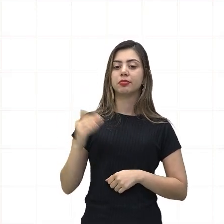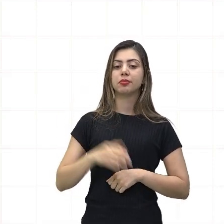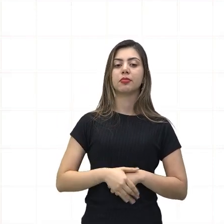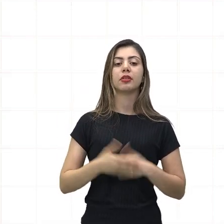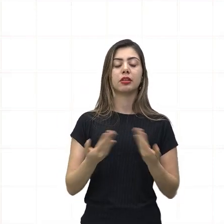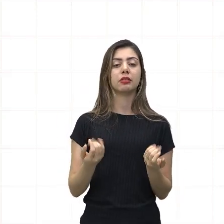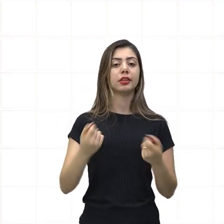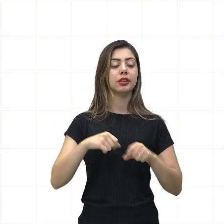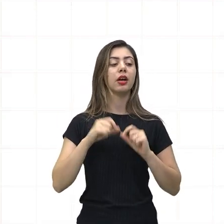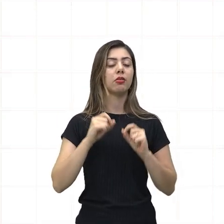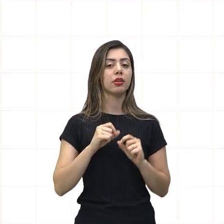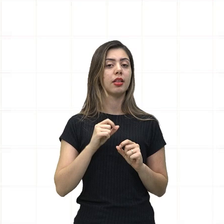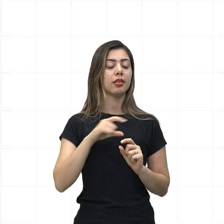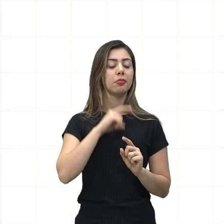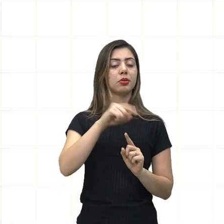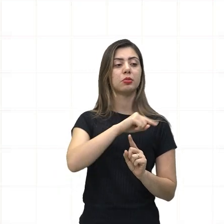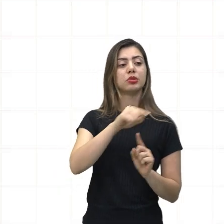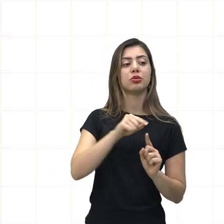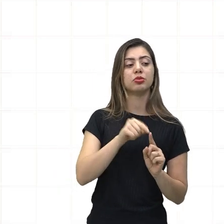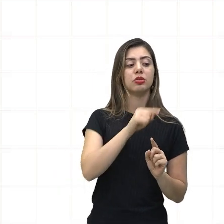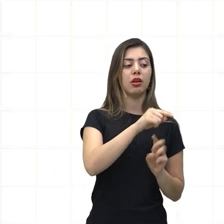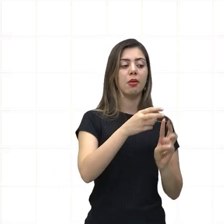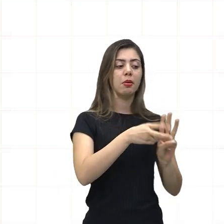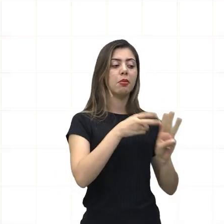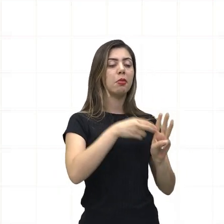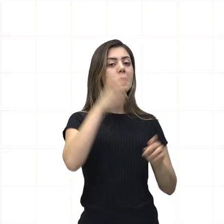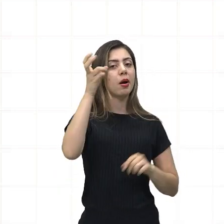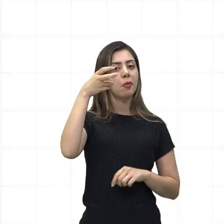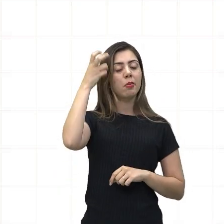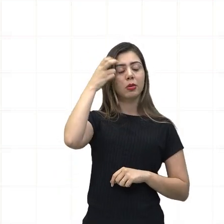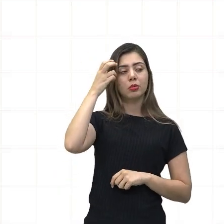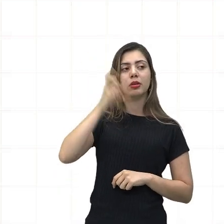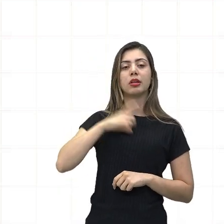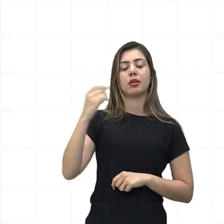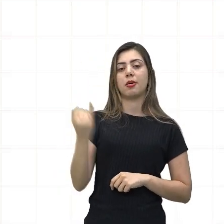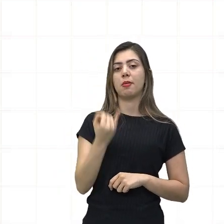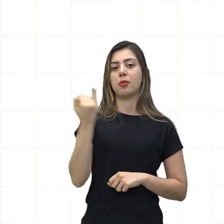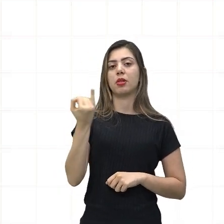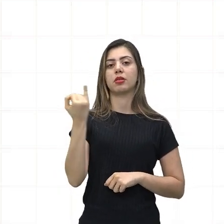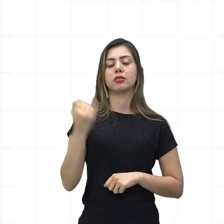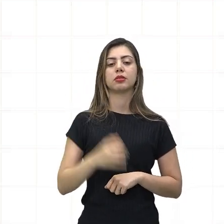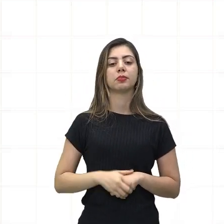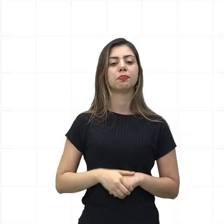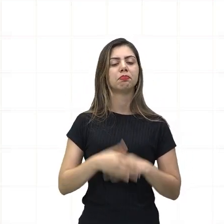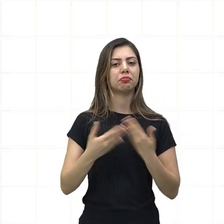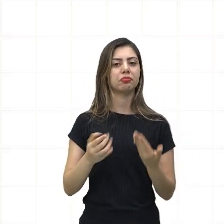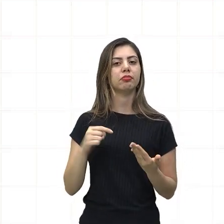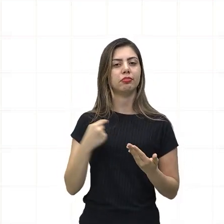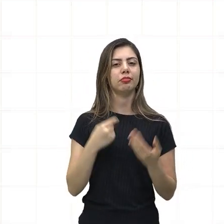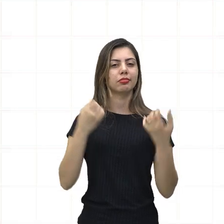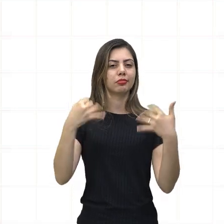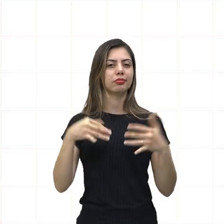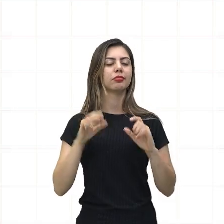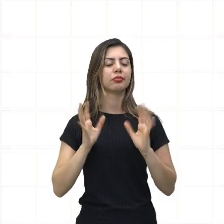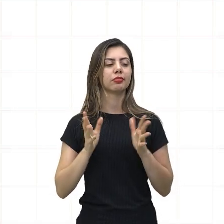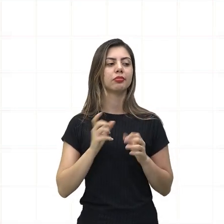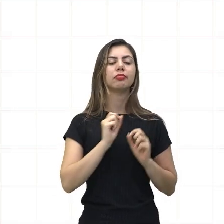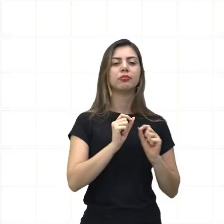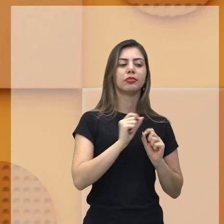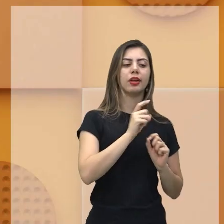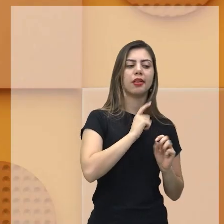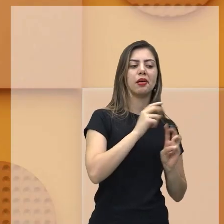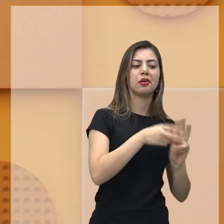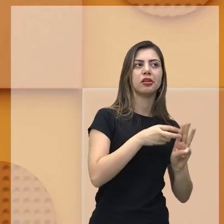da importância da cultura indígena para o país, como eu já falei para vocês. A questão indígena, a questão da